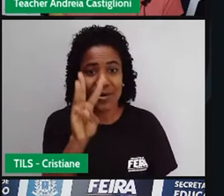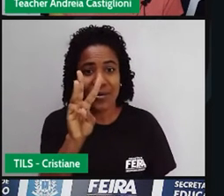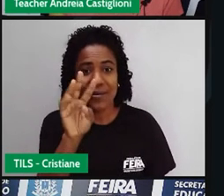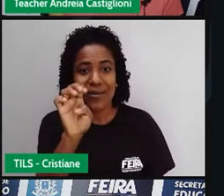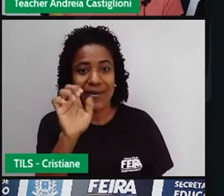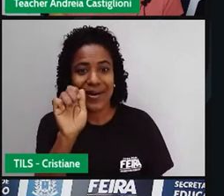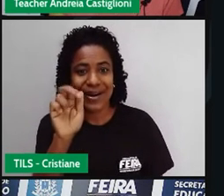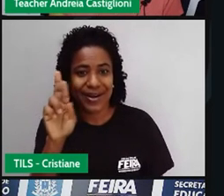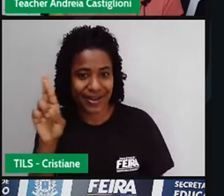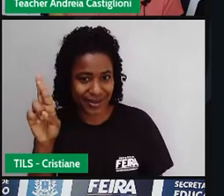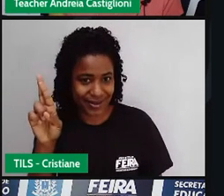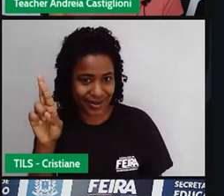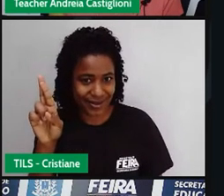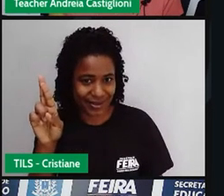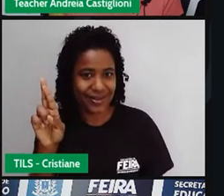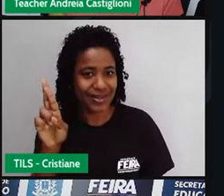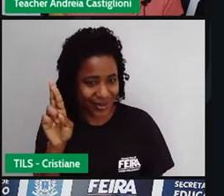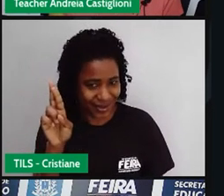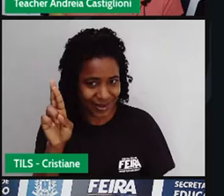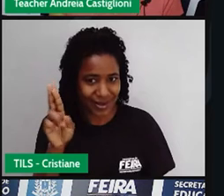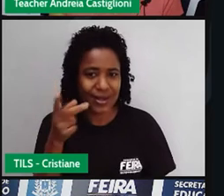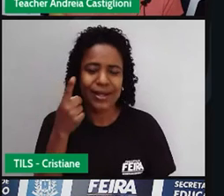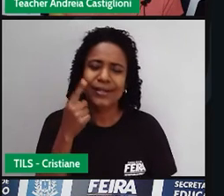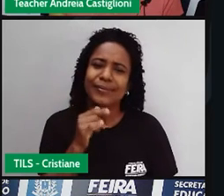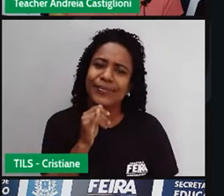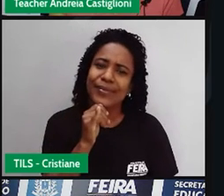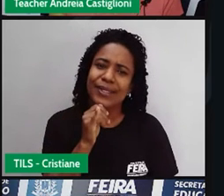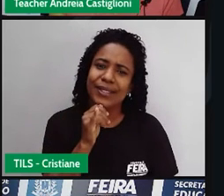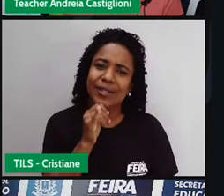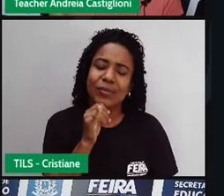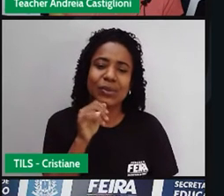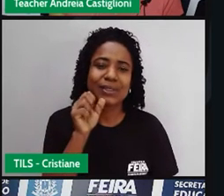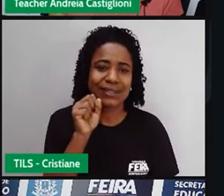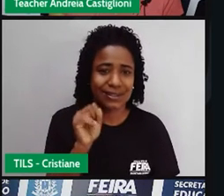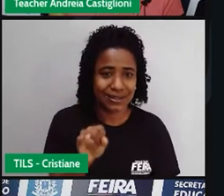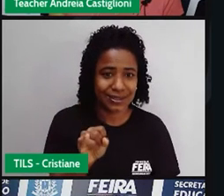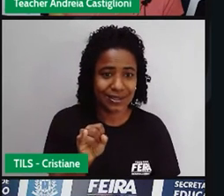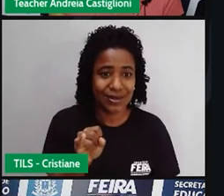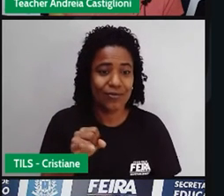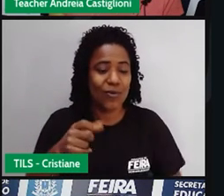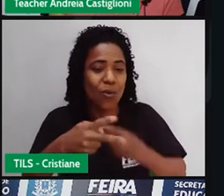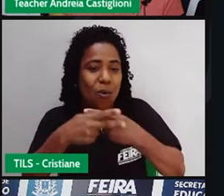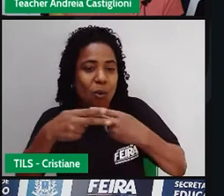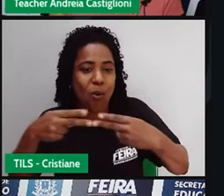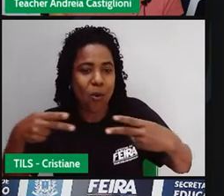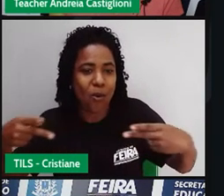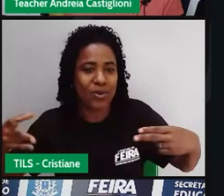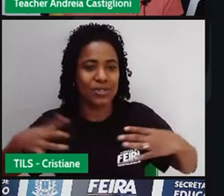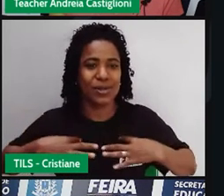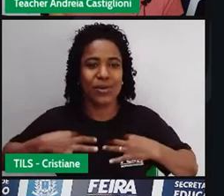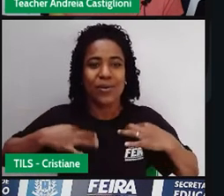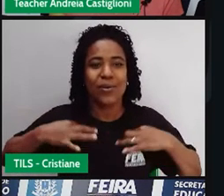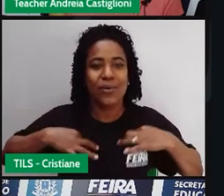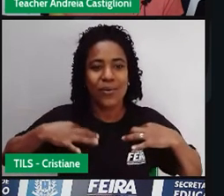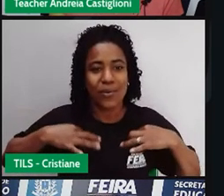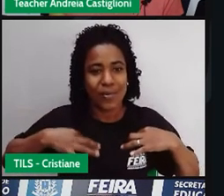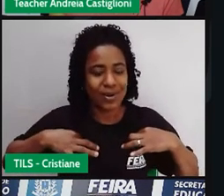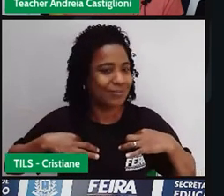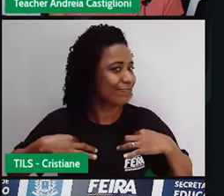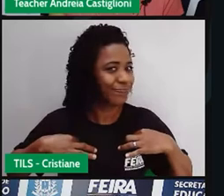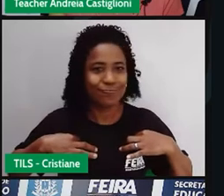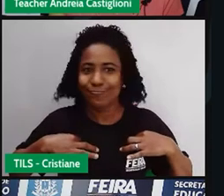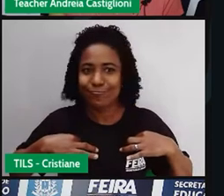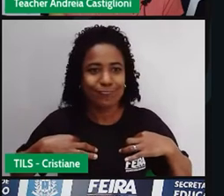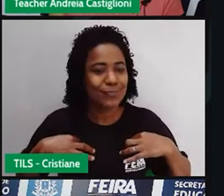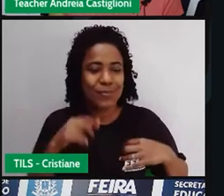are e quando eu como definir as peças de vestuário e acessórios que vão utilizar eu